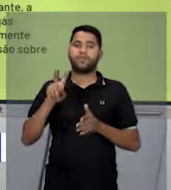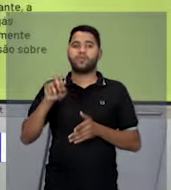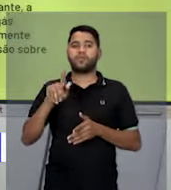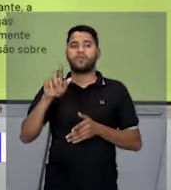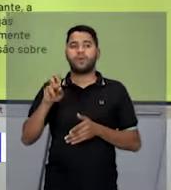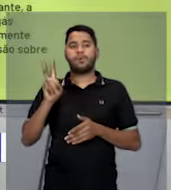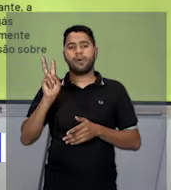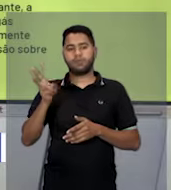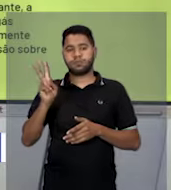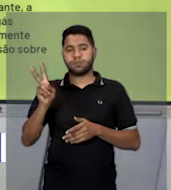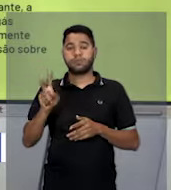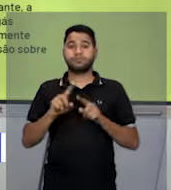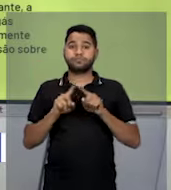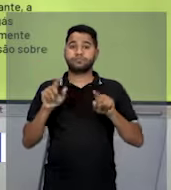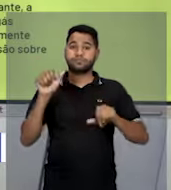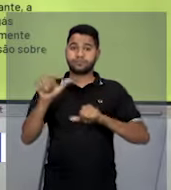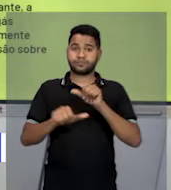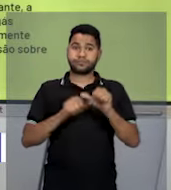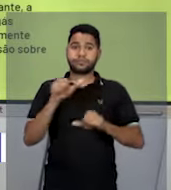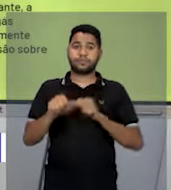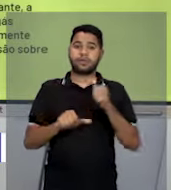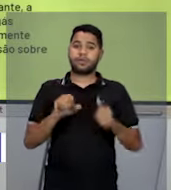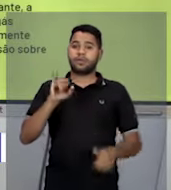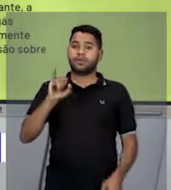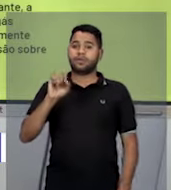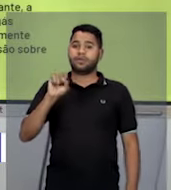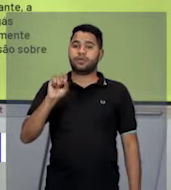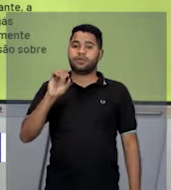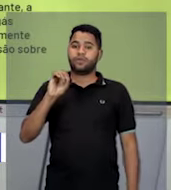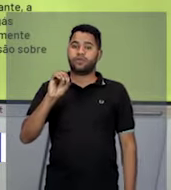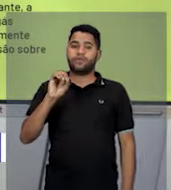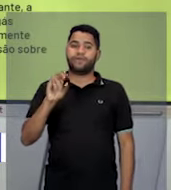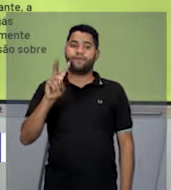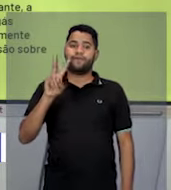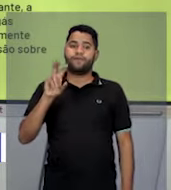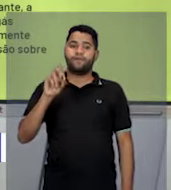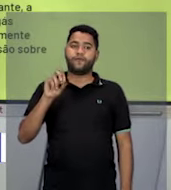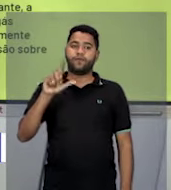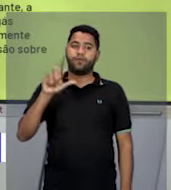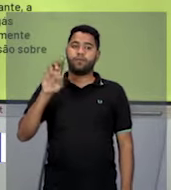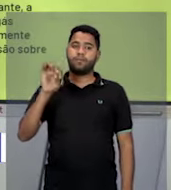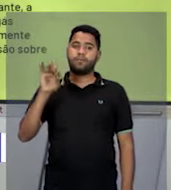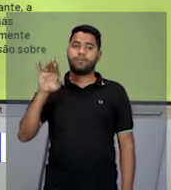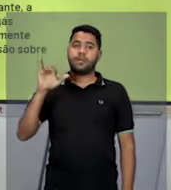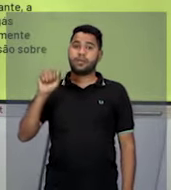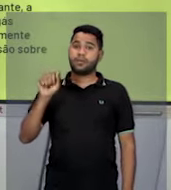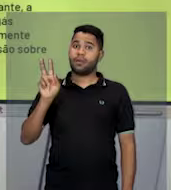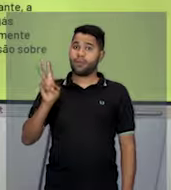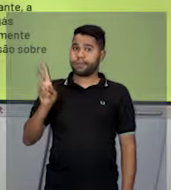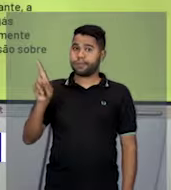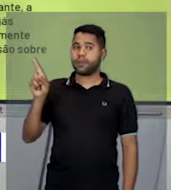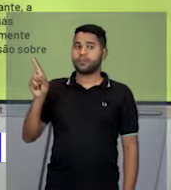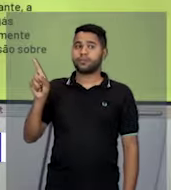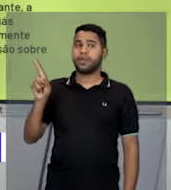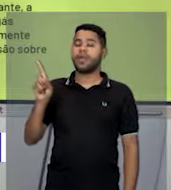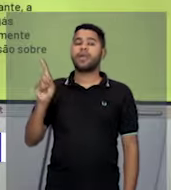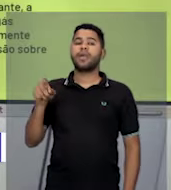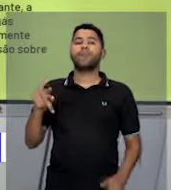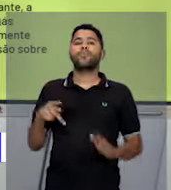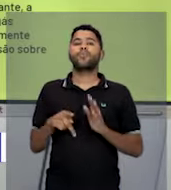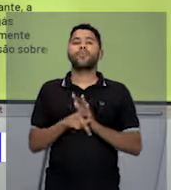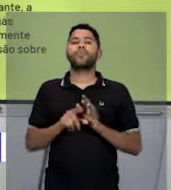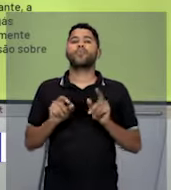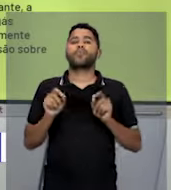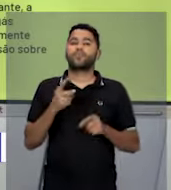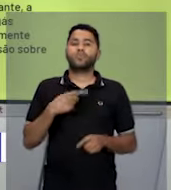Bom, já na transformação isovolumétrica, nós temos um volume constante nesse caso. É aquele caso